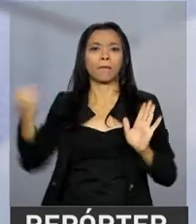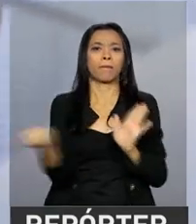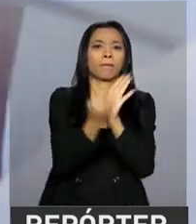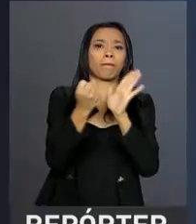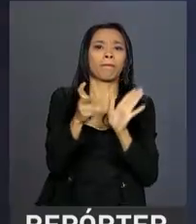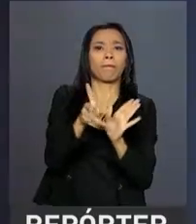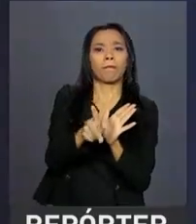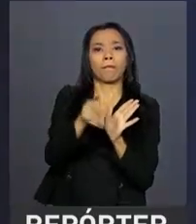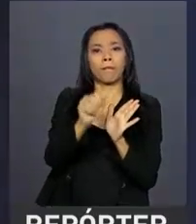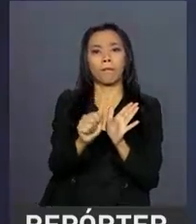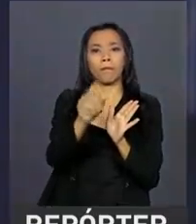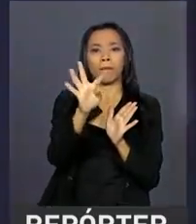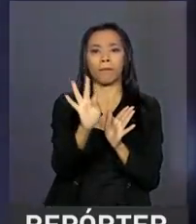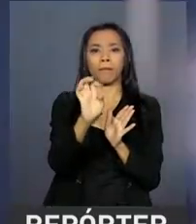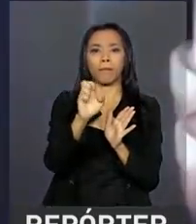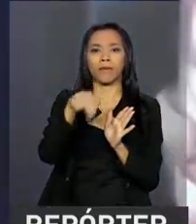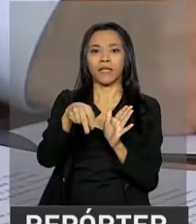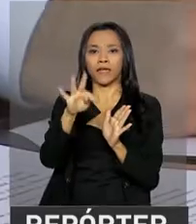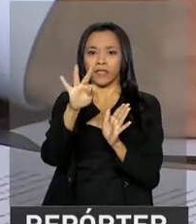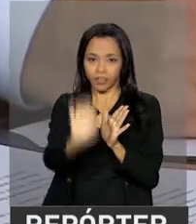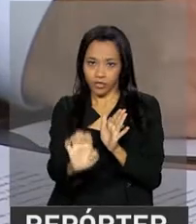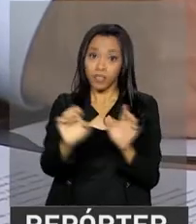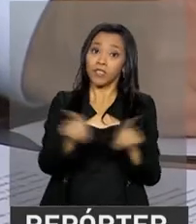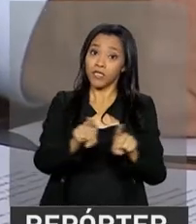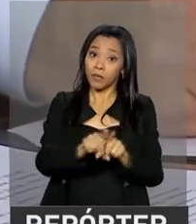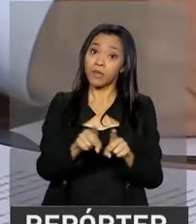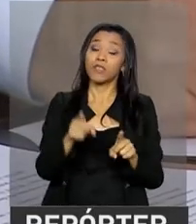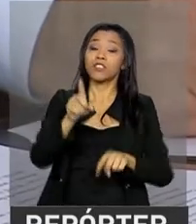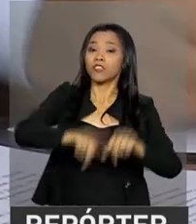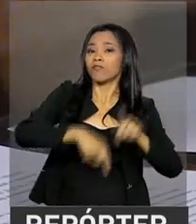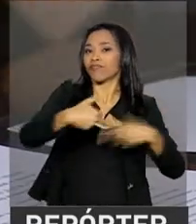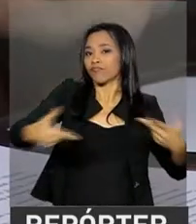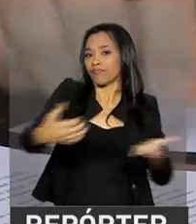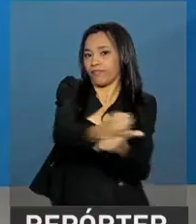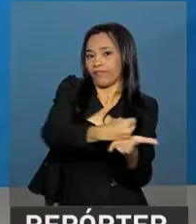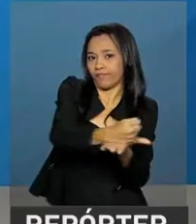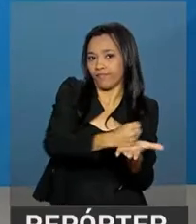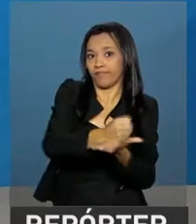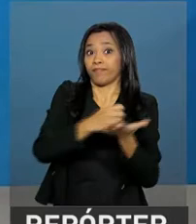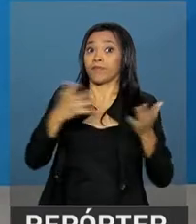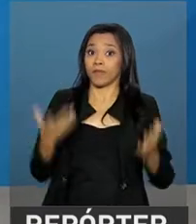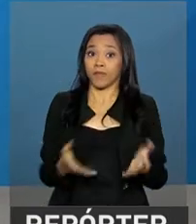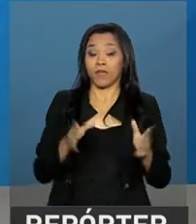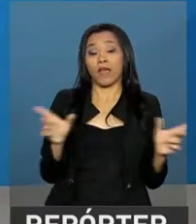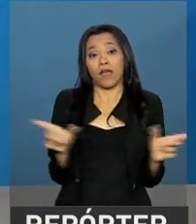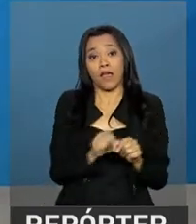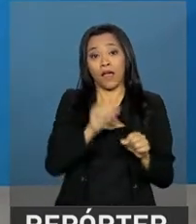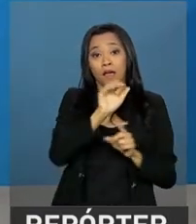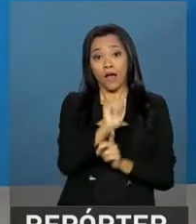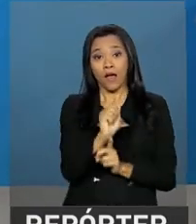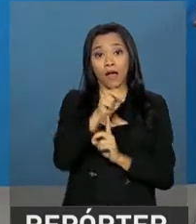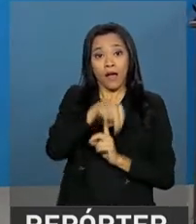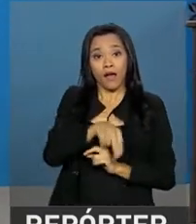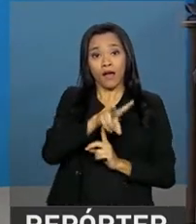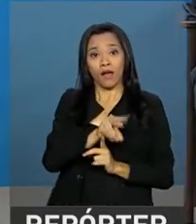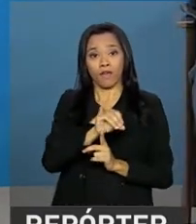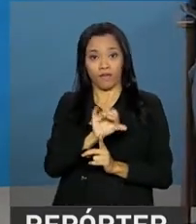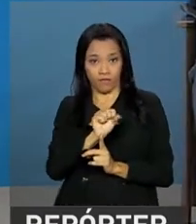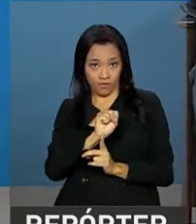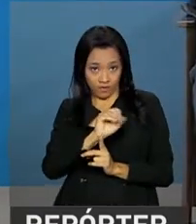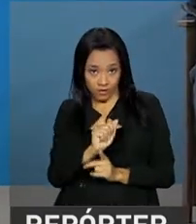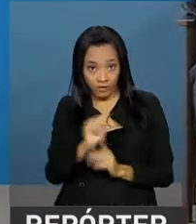e produtos farmacêuticos o acordo firmado entre a anvisa eo instituto nacional de propriedade industrial